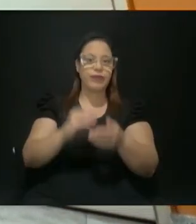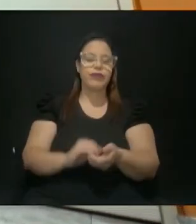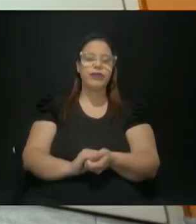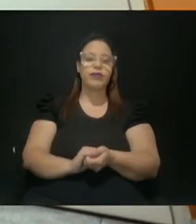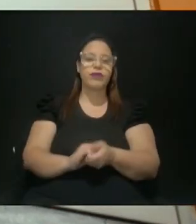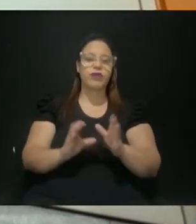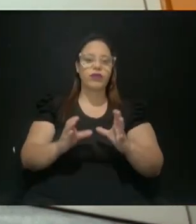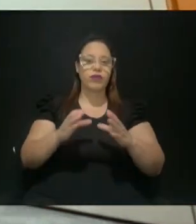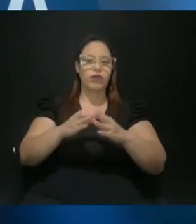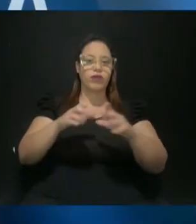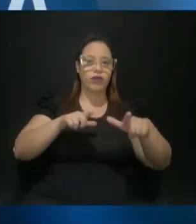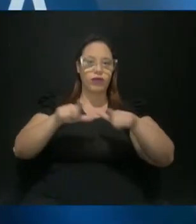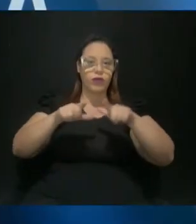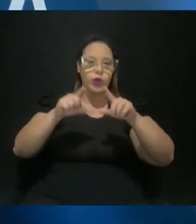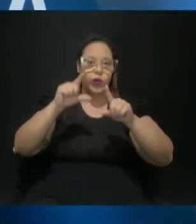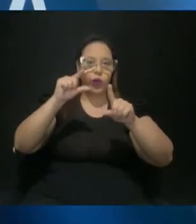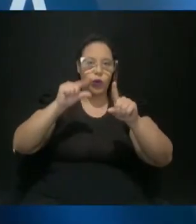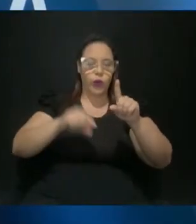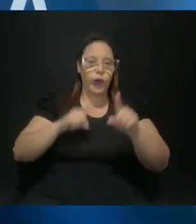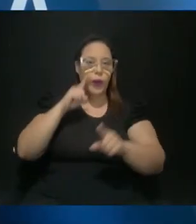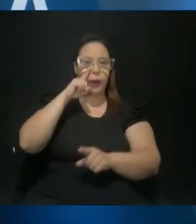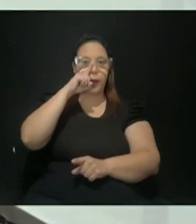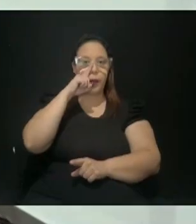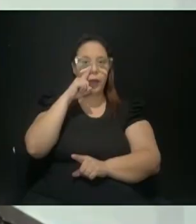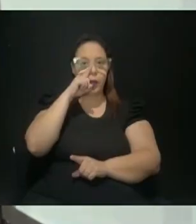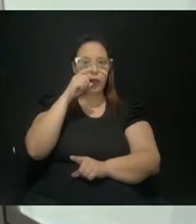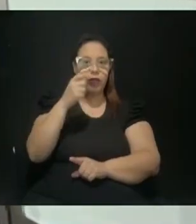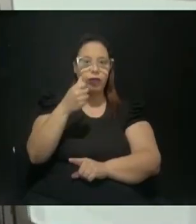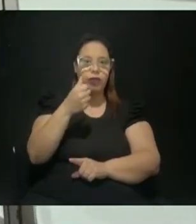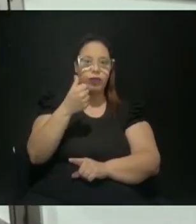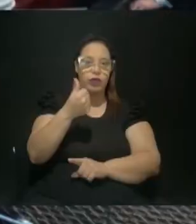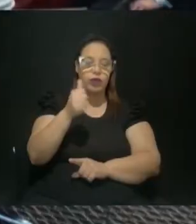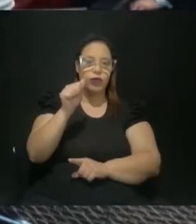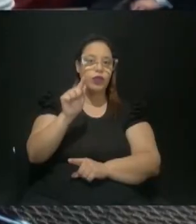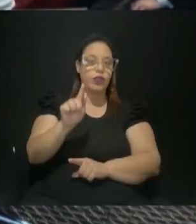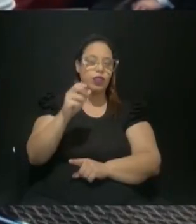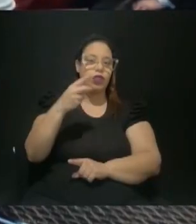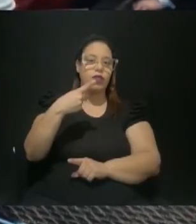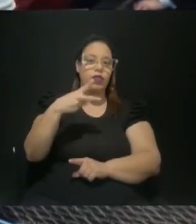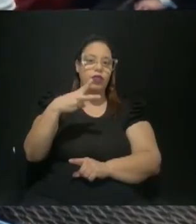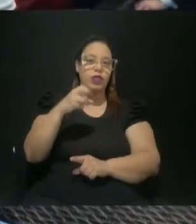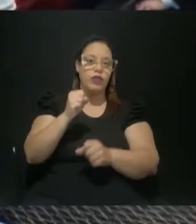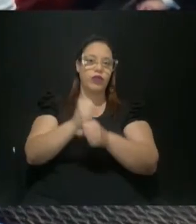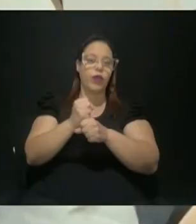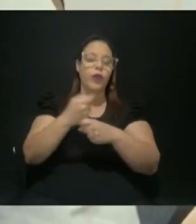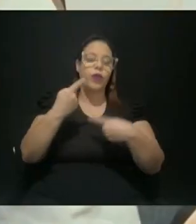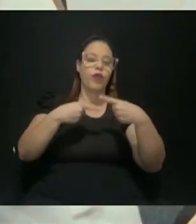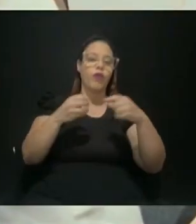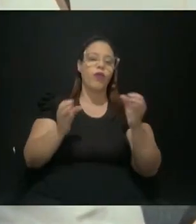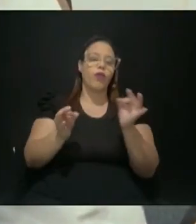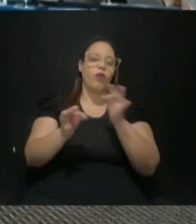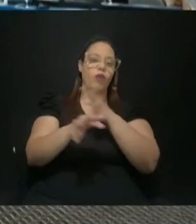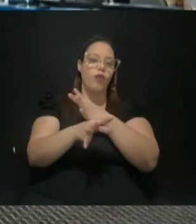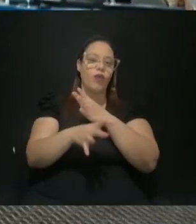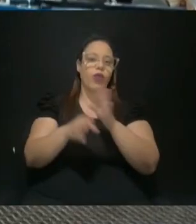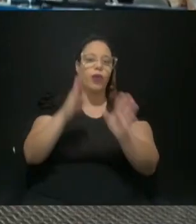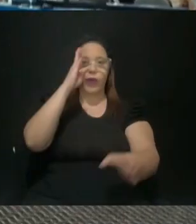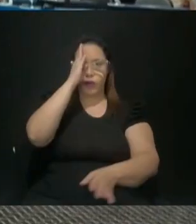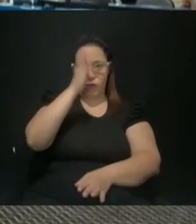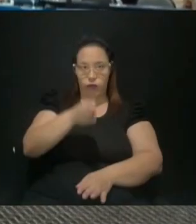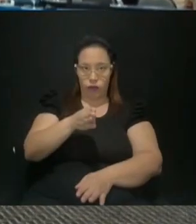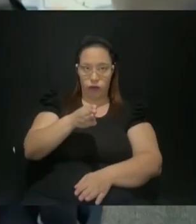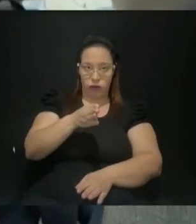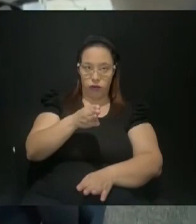de Redução de Risco de Desastres do G20 concluiu uma rodada de discussões sobre as prioridades que deverão ser